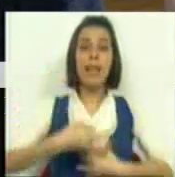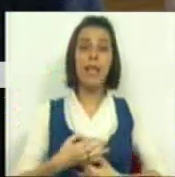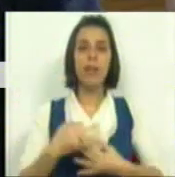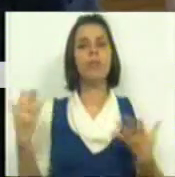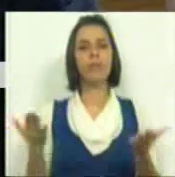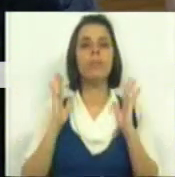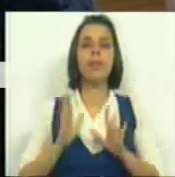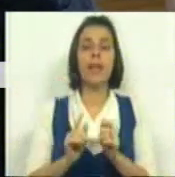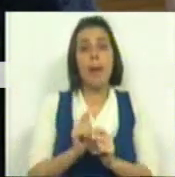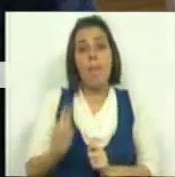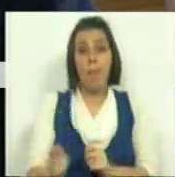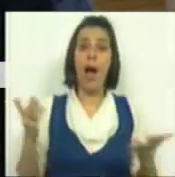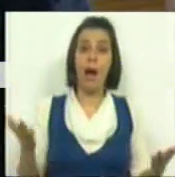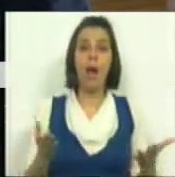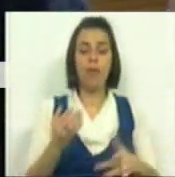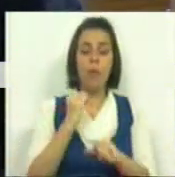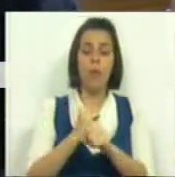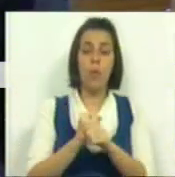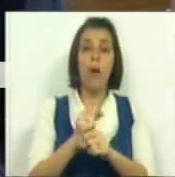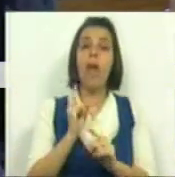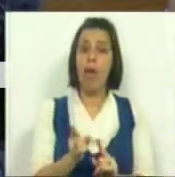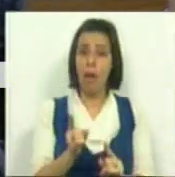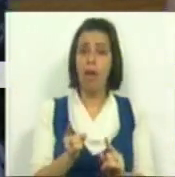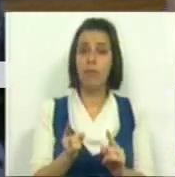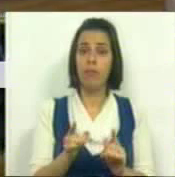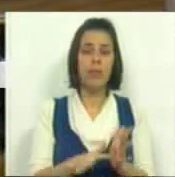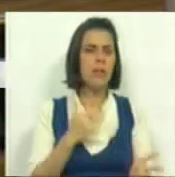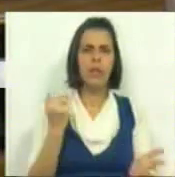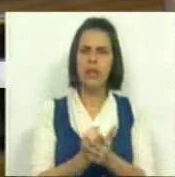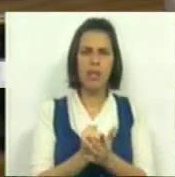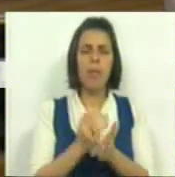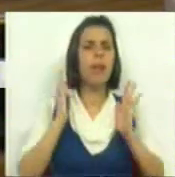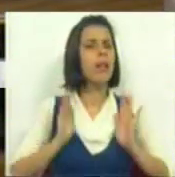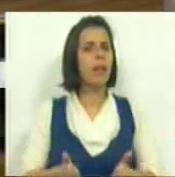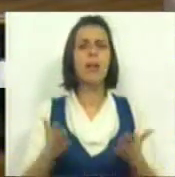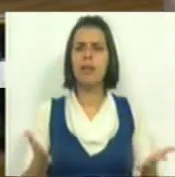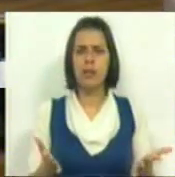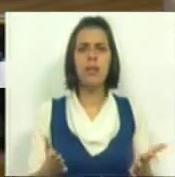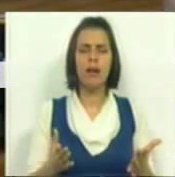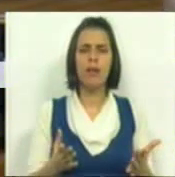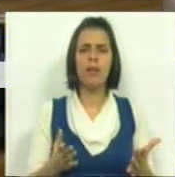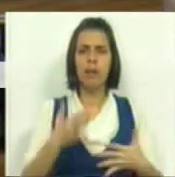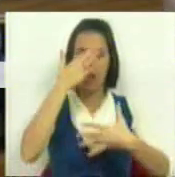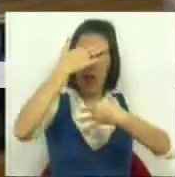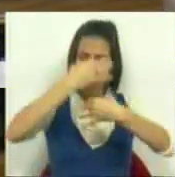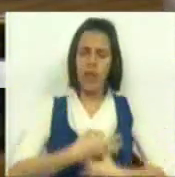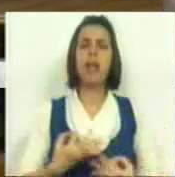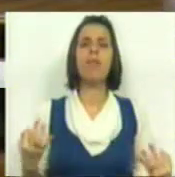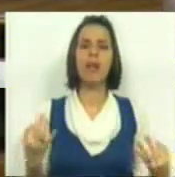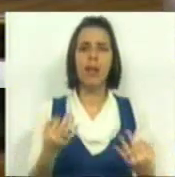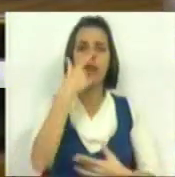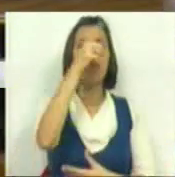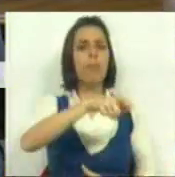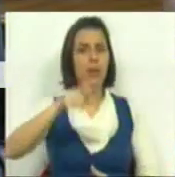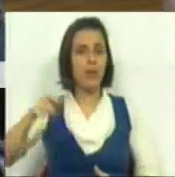e por isso tem que ser pago. Porque o trabalho é, sempre foi e tem que ser uma dignificação